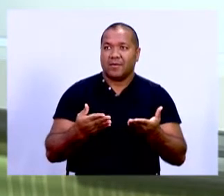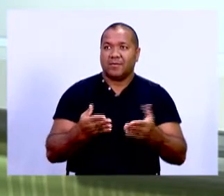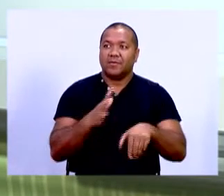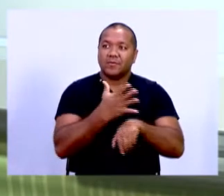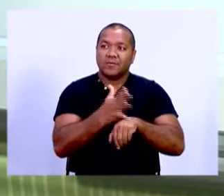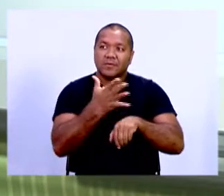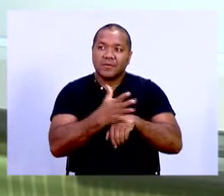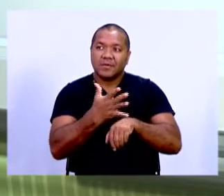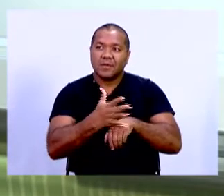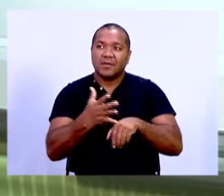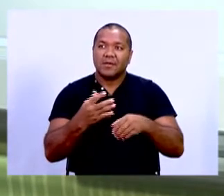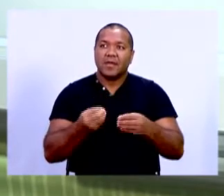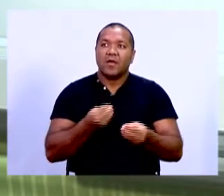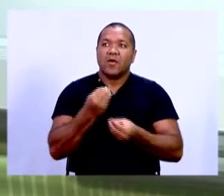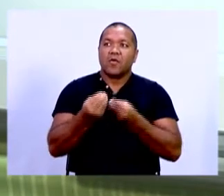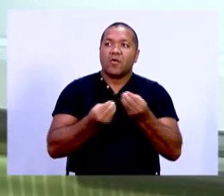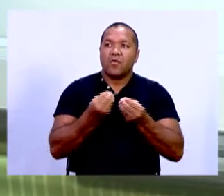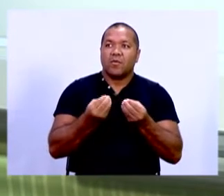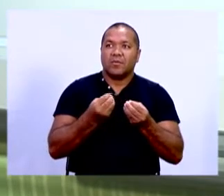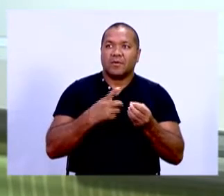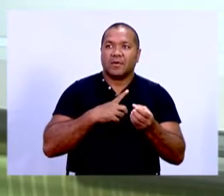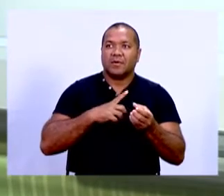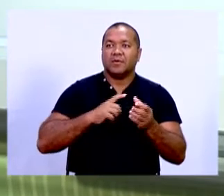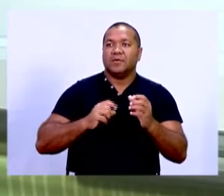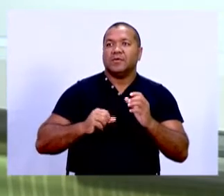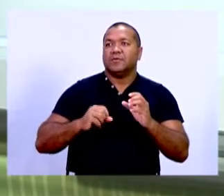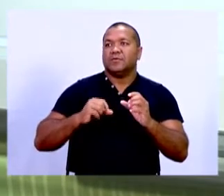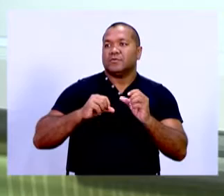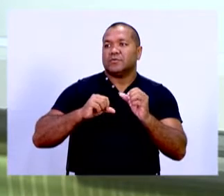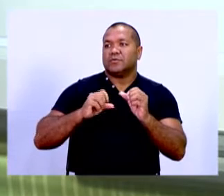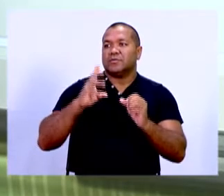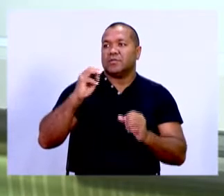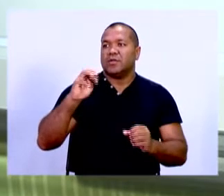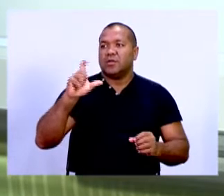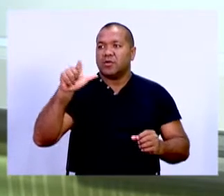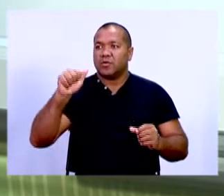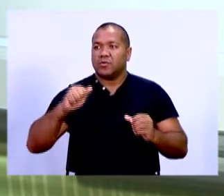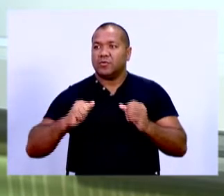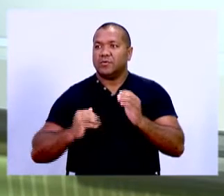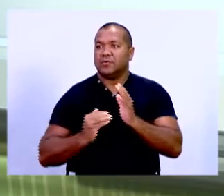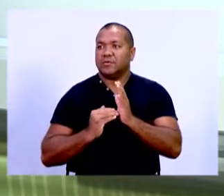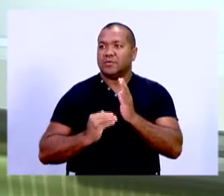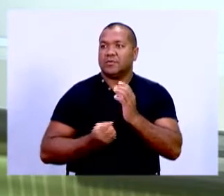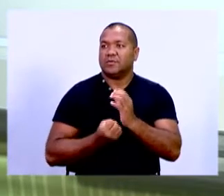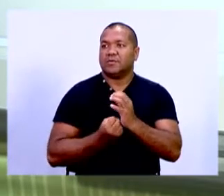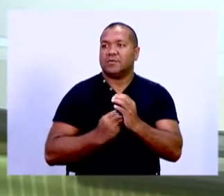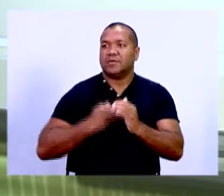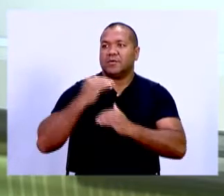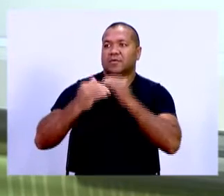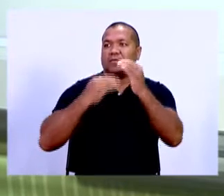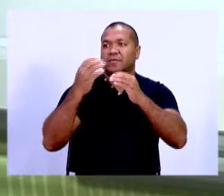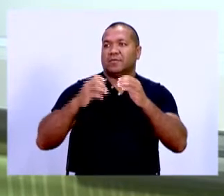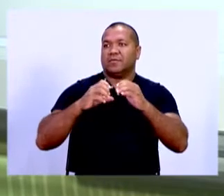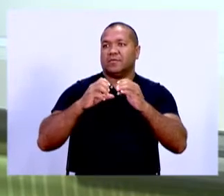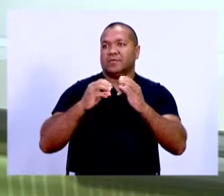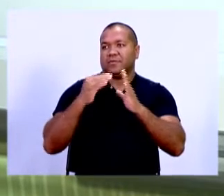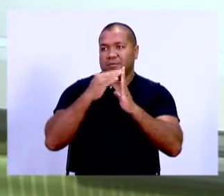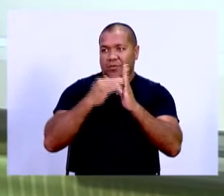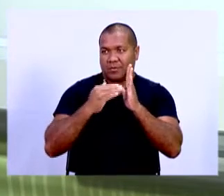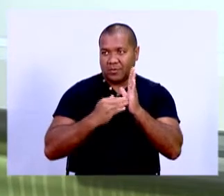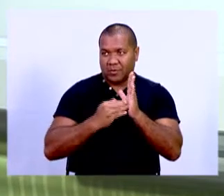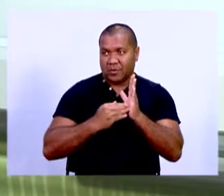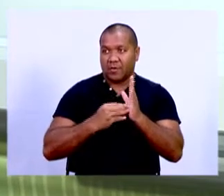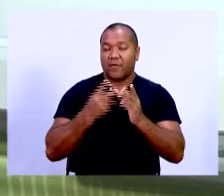aplicar a parte de ciclo de desenvolvimento de um software. Nós vamos aplicar como utilizar